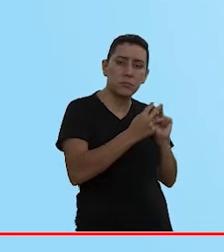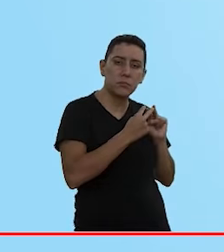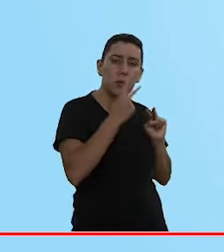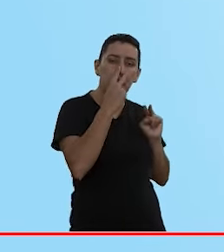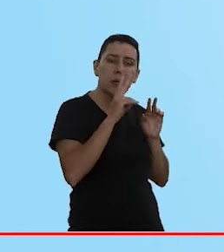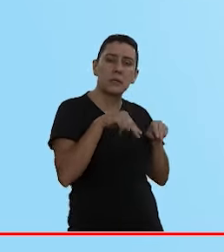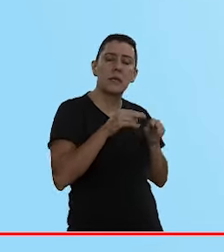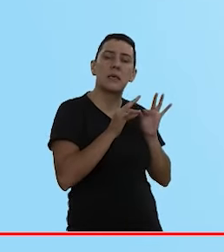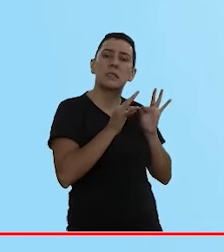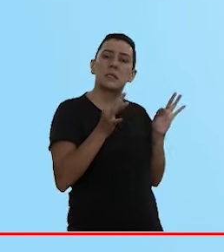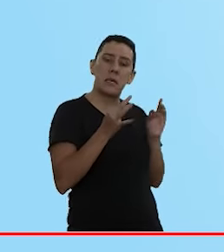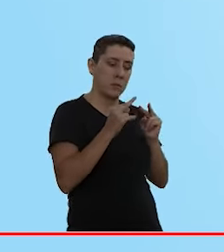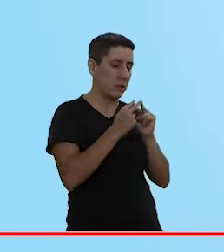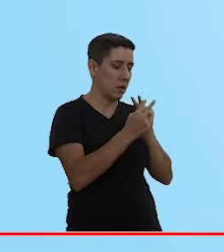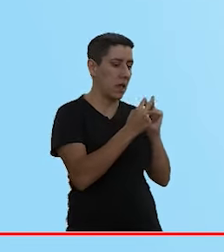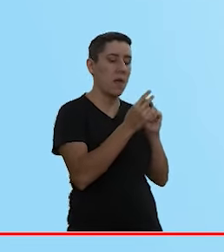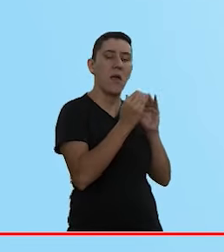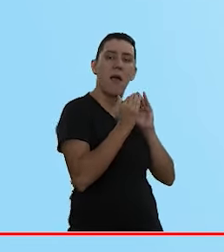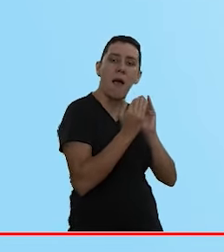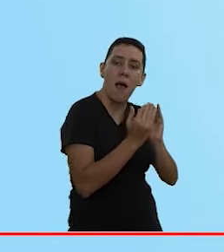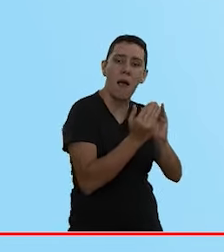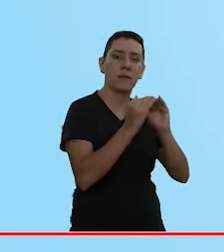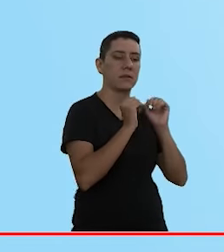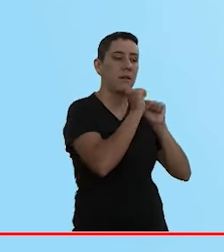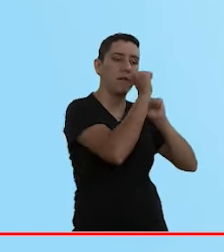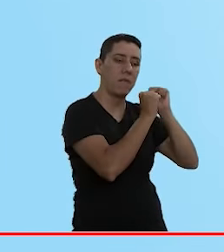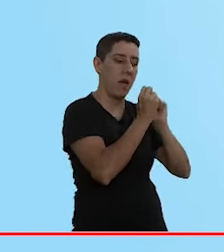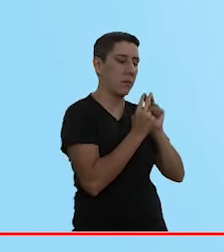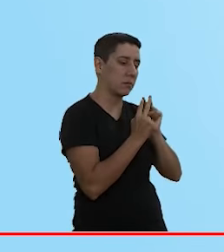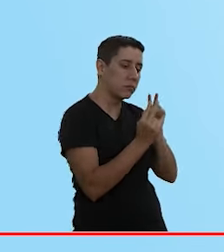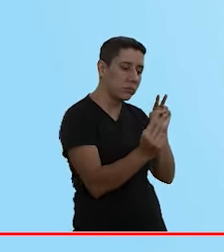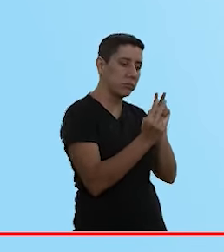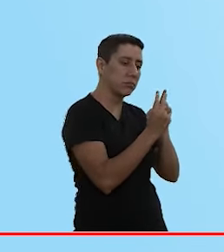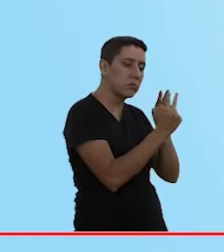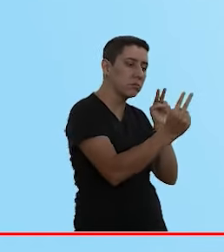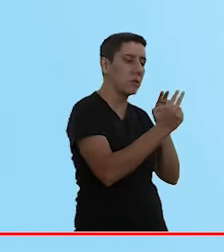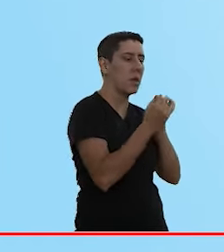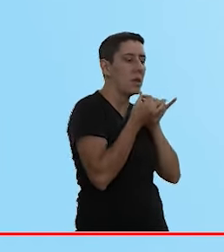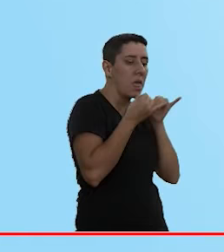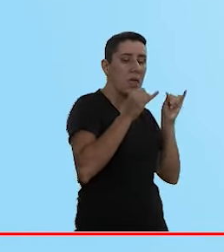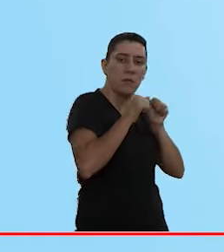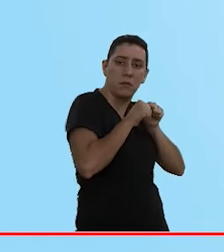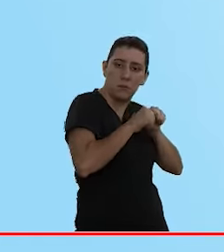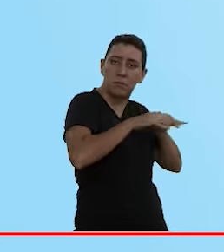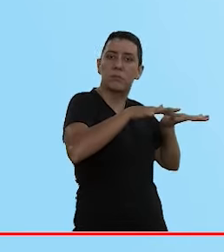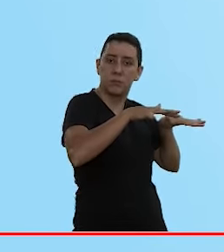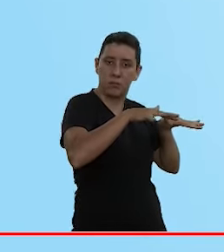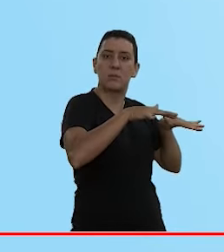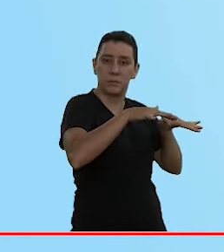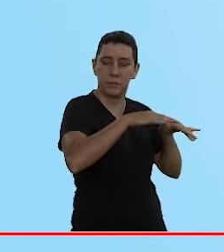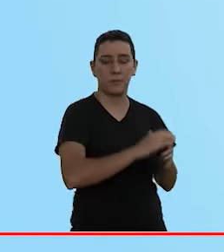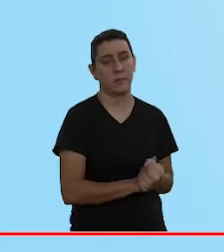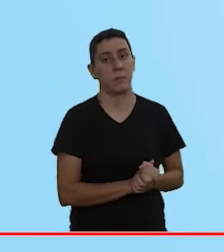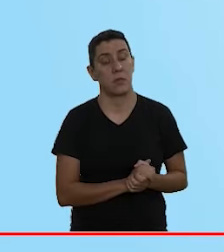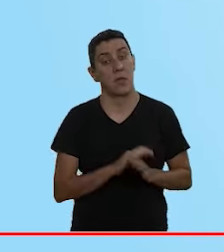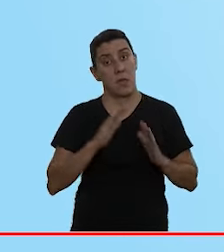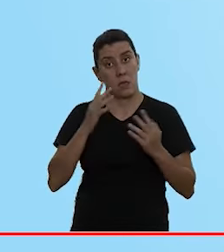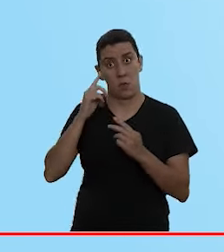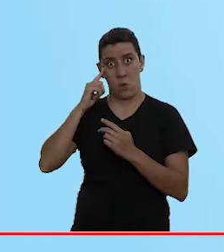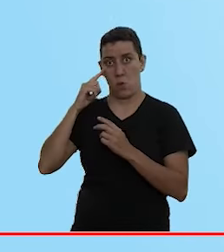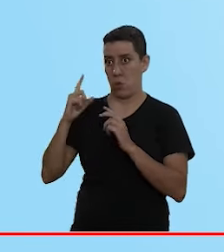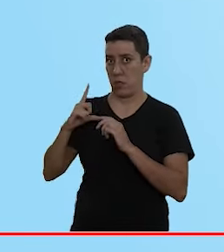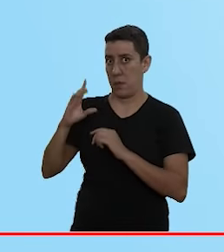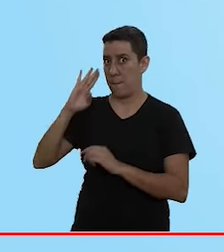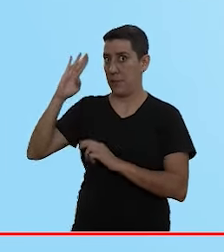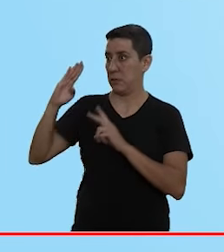sistemas residenciais e comerciais se conectam, tá? O sistema de distribuição vai até subestações transformadoras de